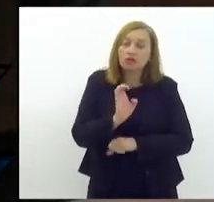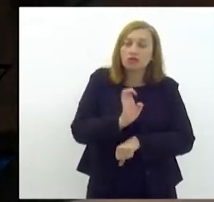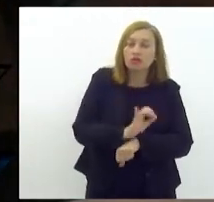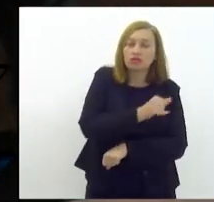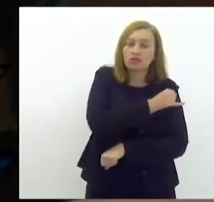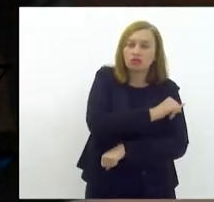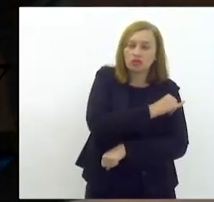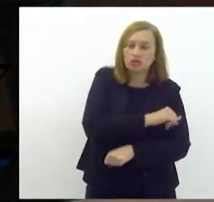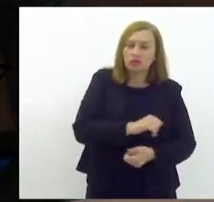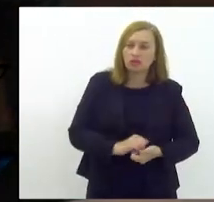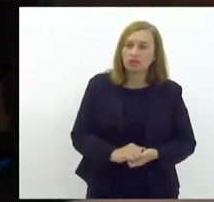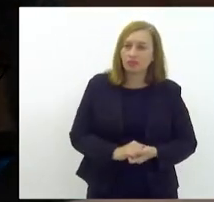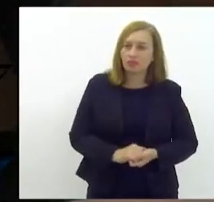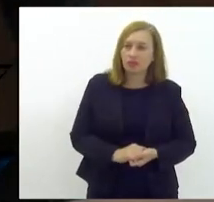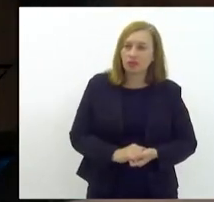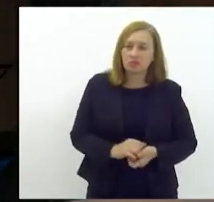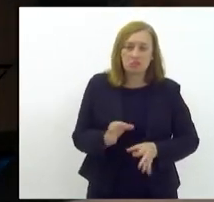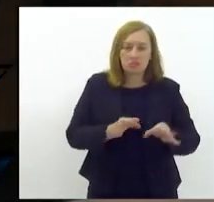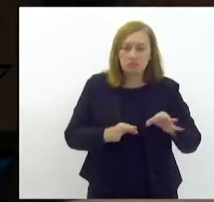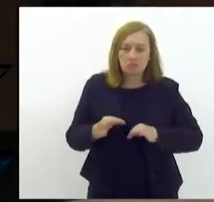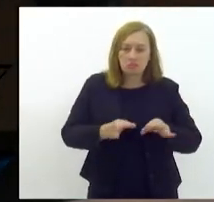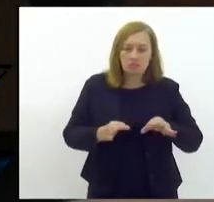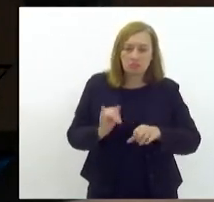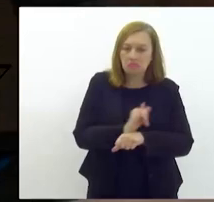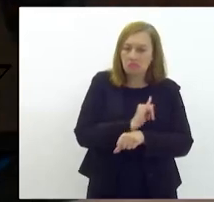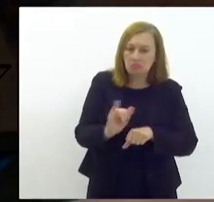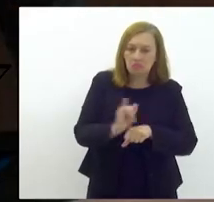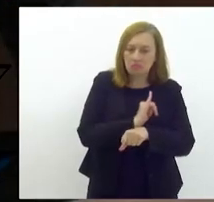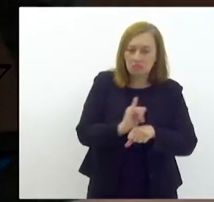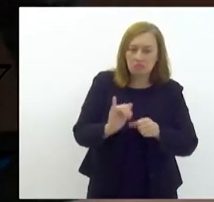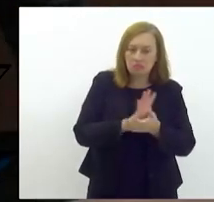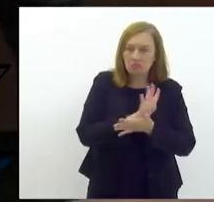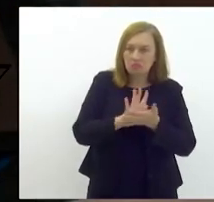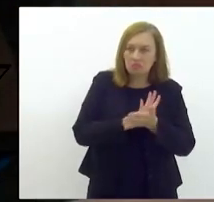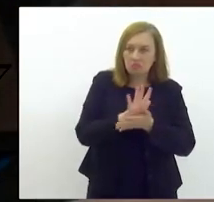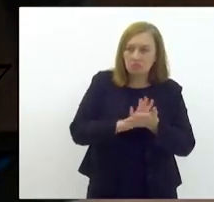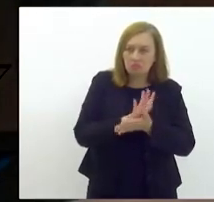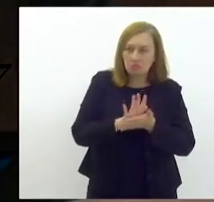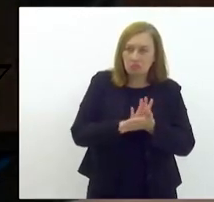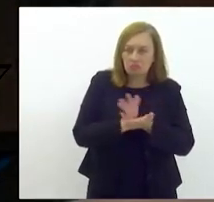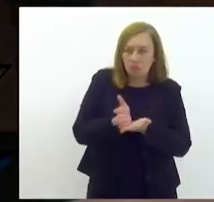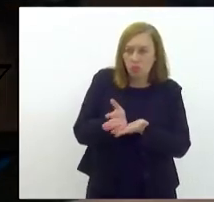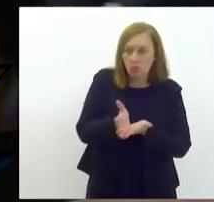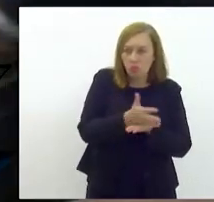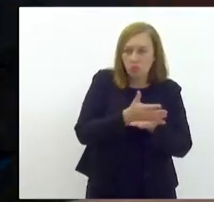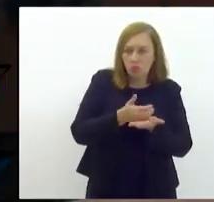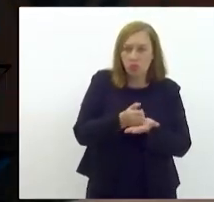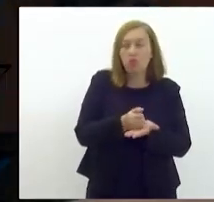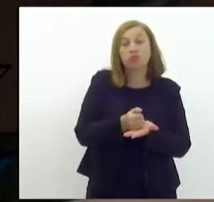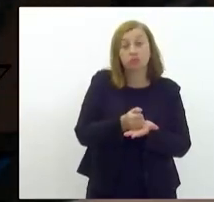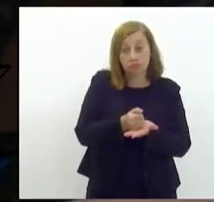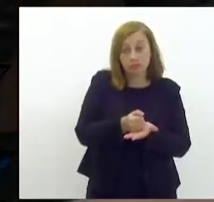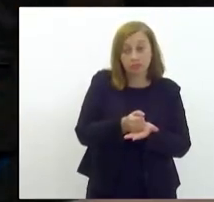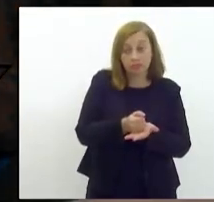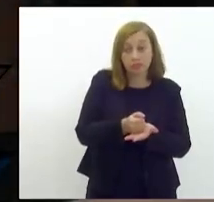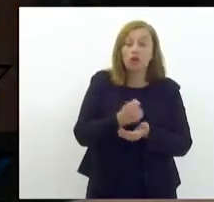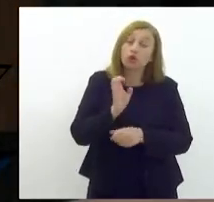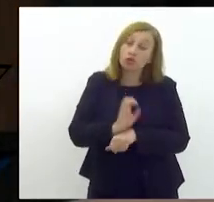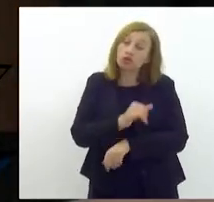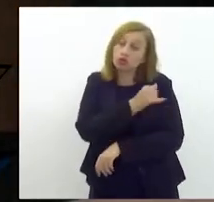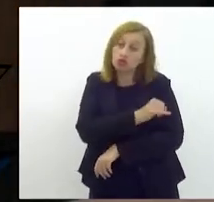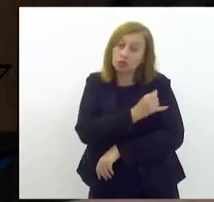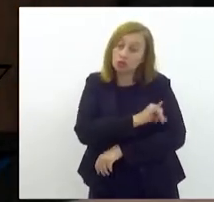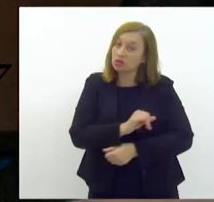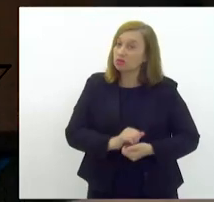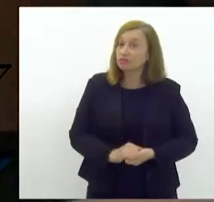do Rio de Janeiro sem nenhum planejamento estratégico Por exemplo essa fonte de arrecadação e o estado do Rio de Janeiro não